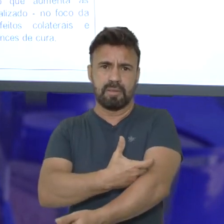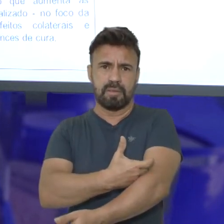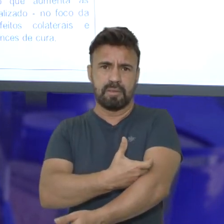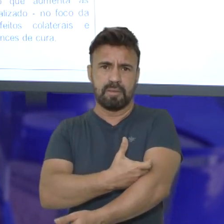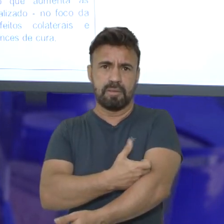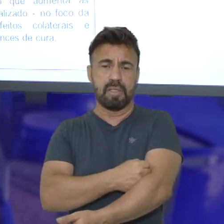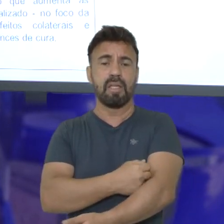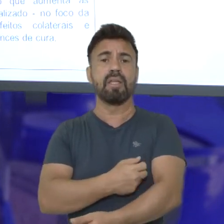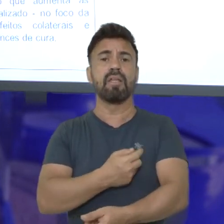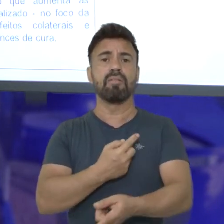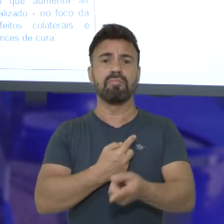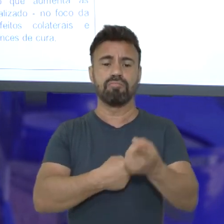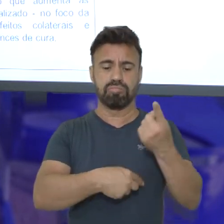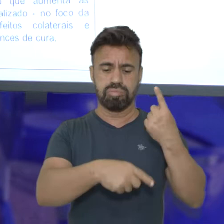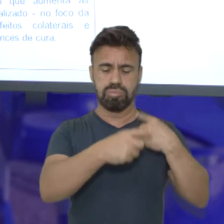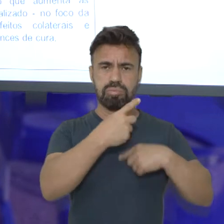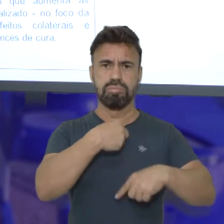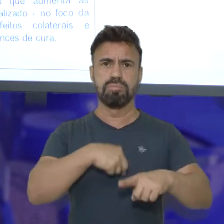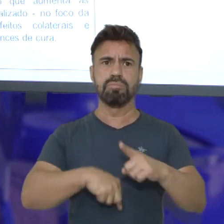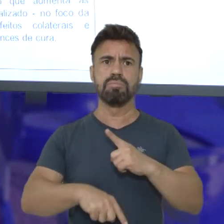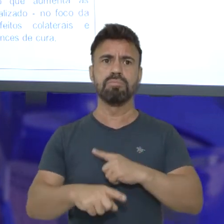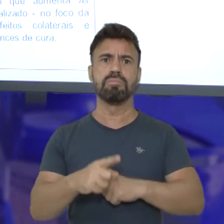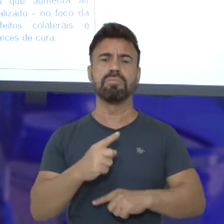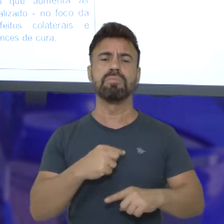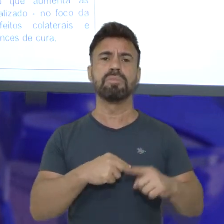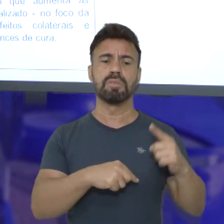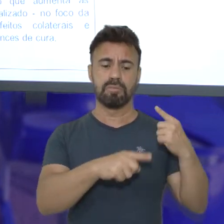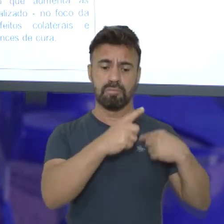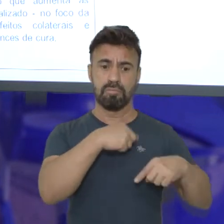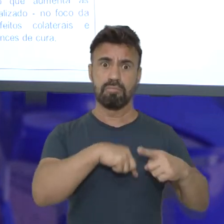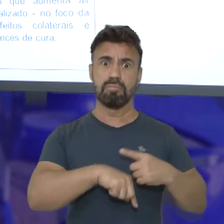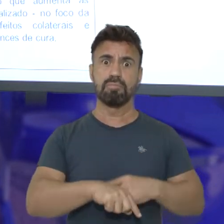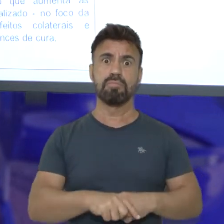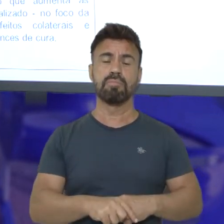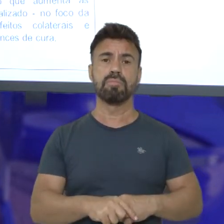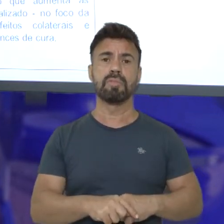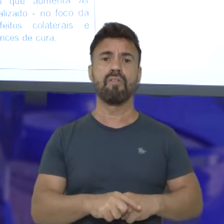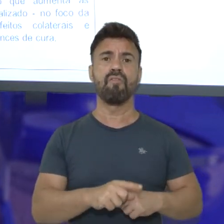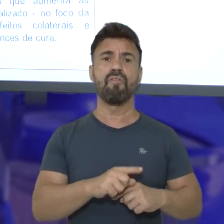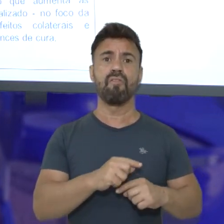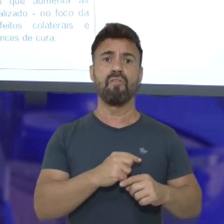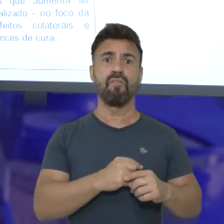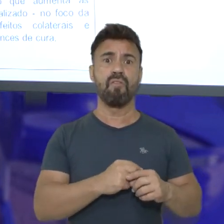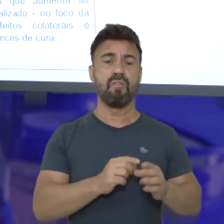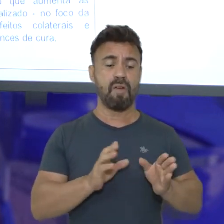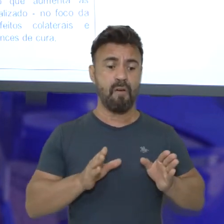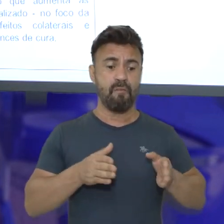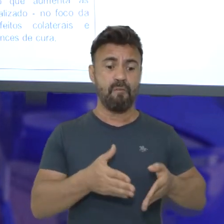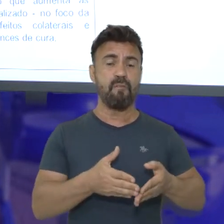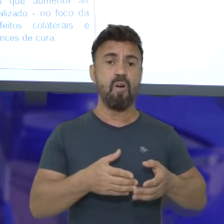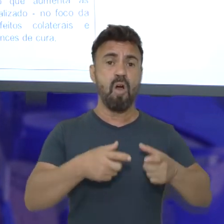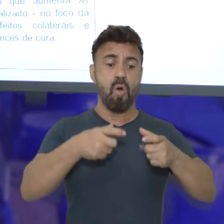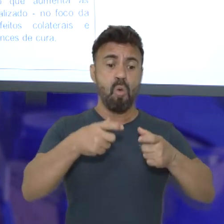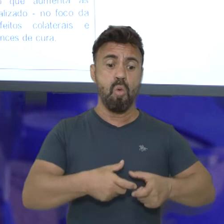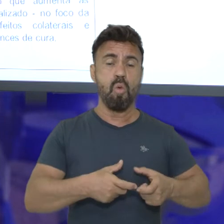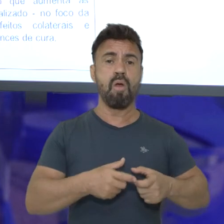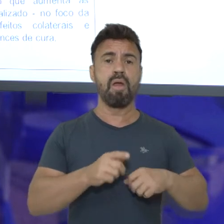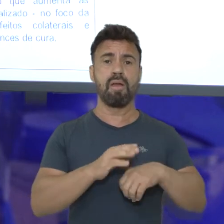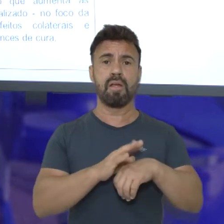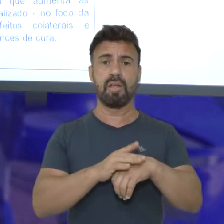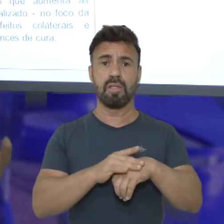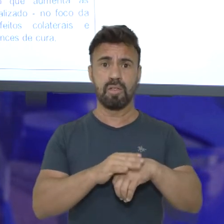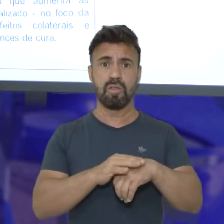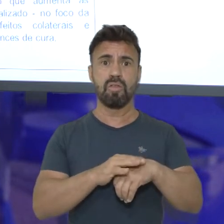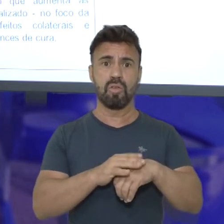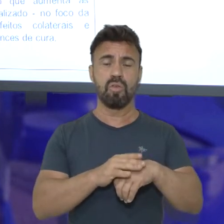paciente, fazendo com que aquele produto radioativo se direcione para o órgão-alvo, né, dando